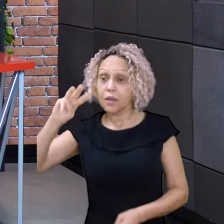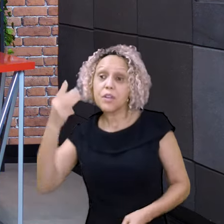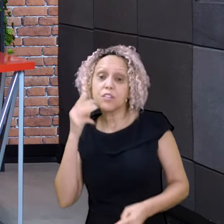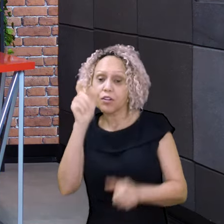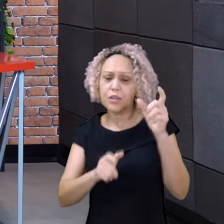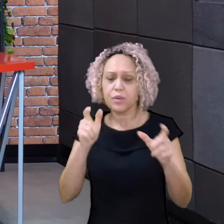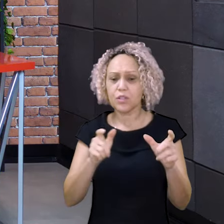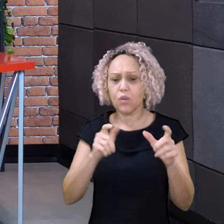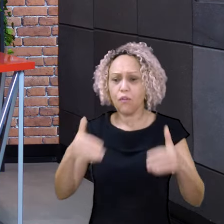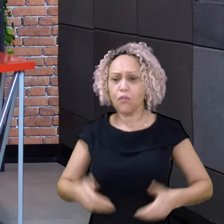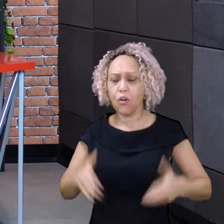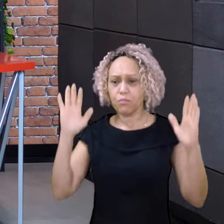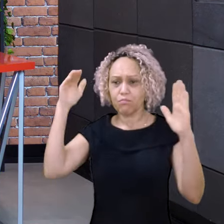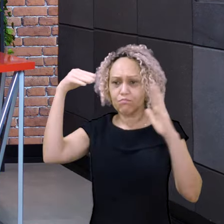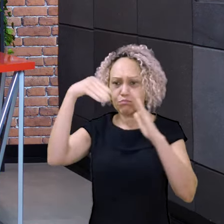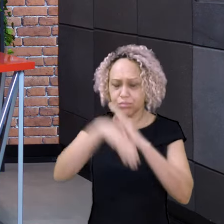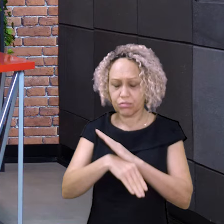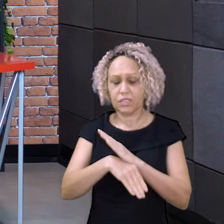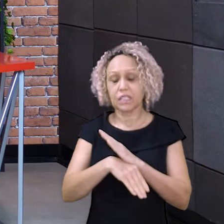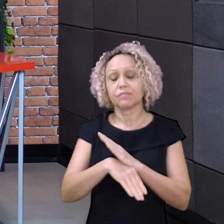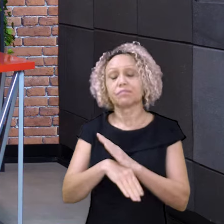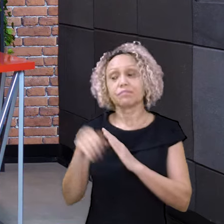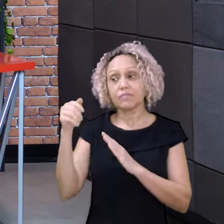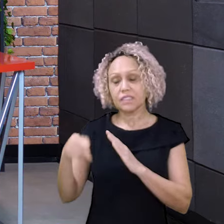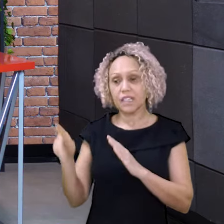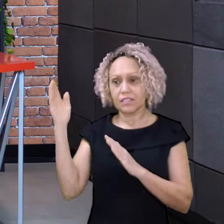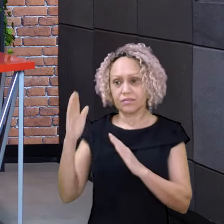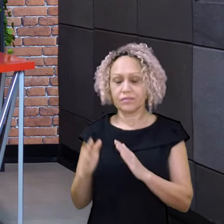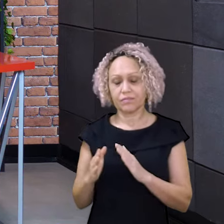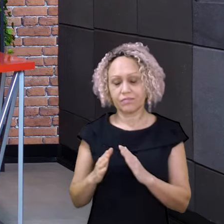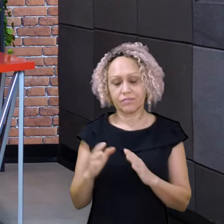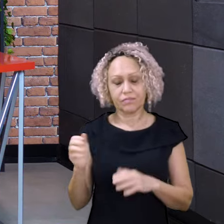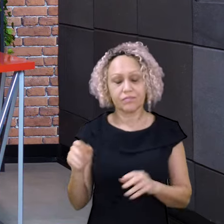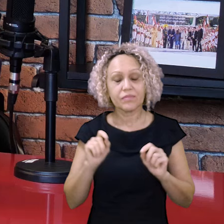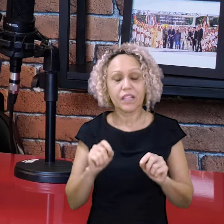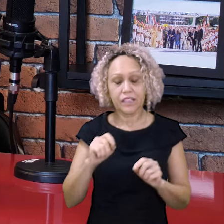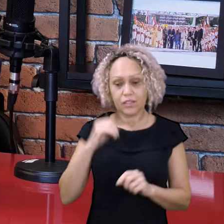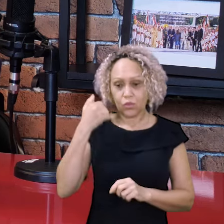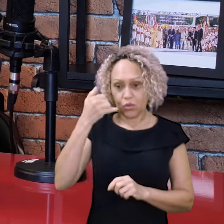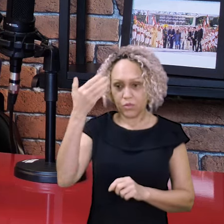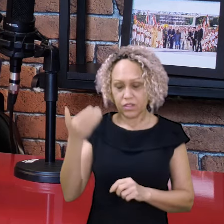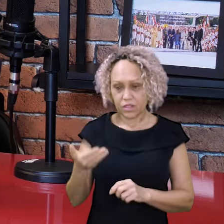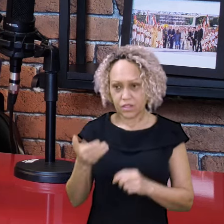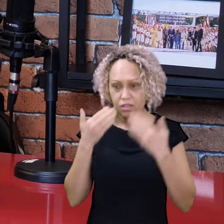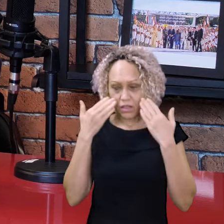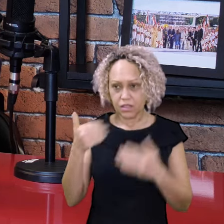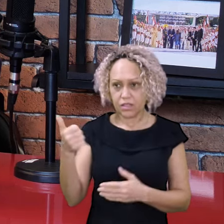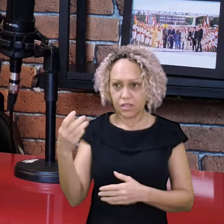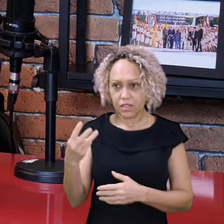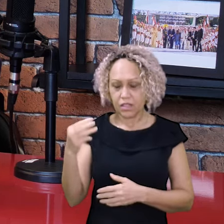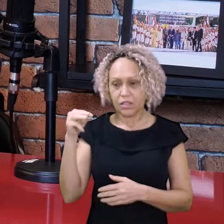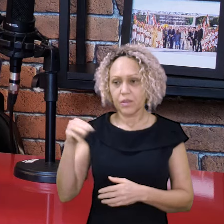milhões deixam de passar fome no Brasil. Os investimentos do novo PAC Seleções e muito mais. Eu sou Ju Matos e esse é o